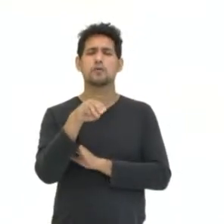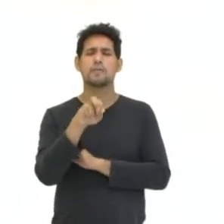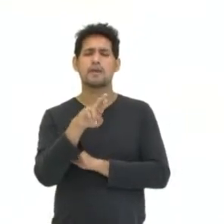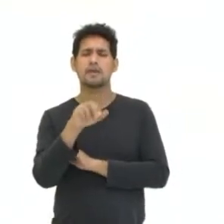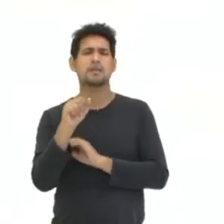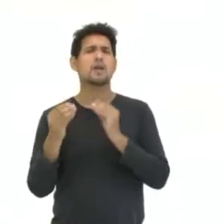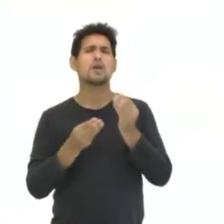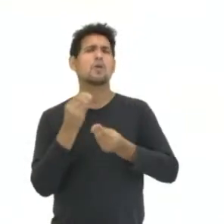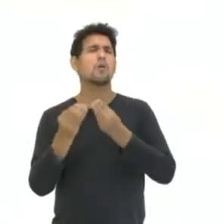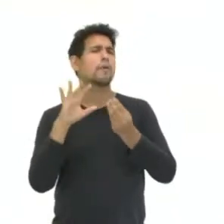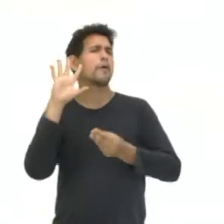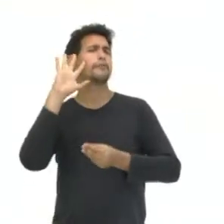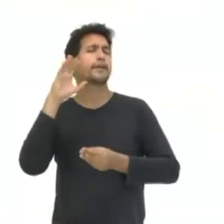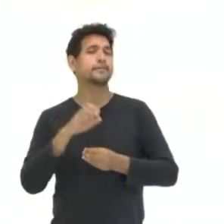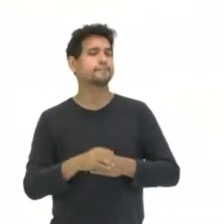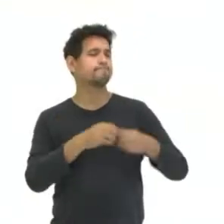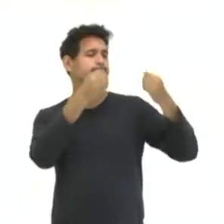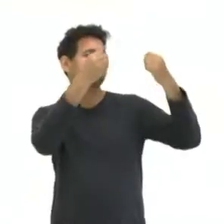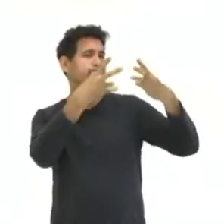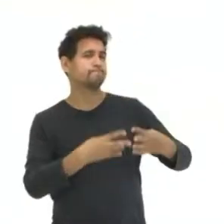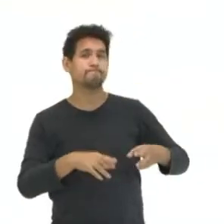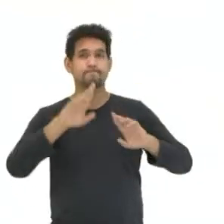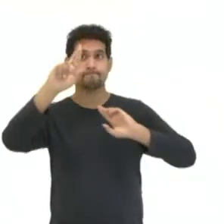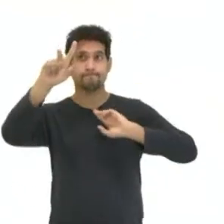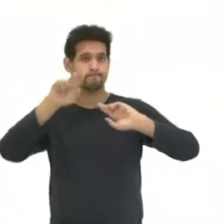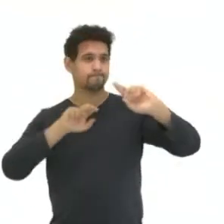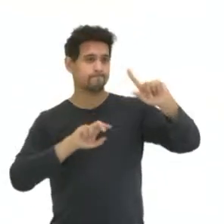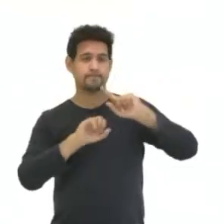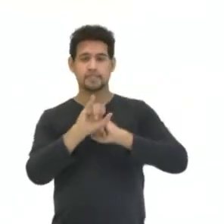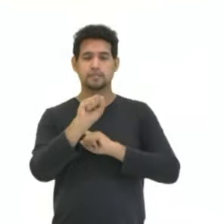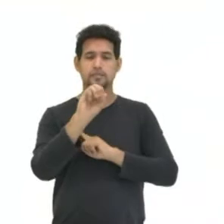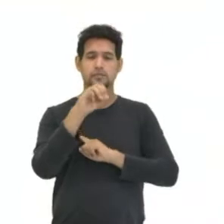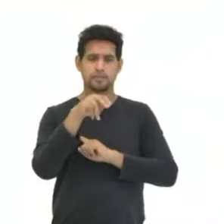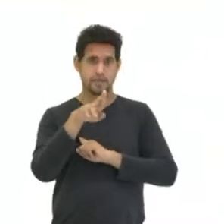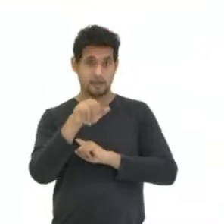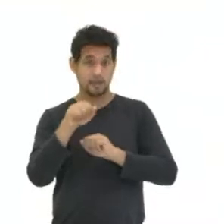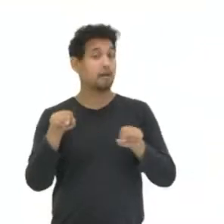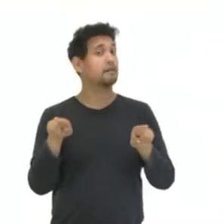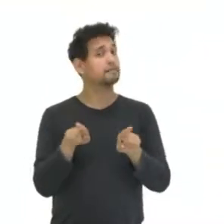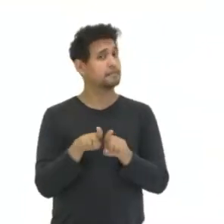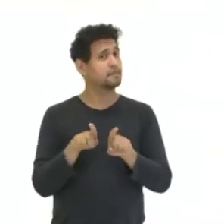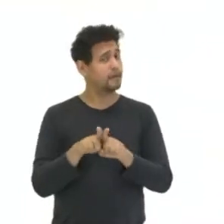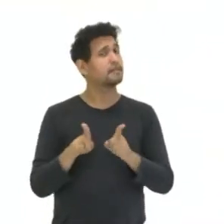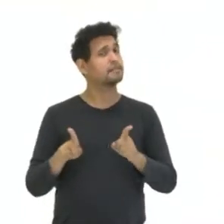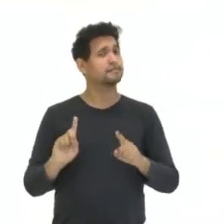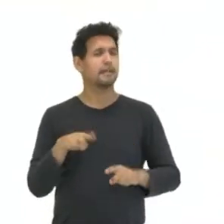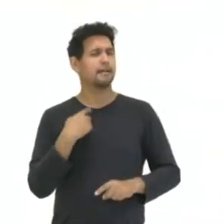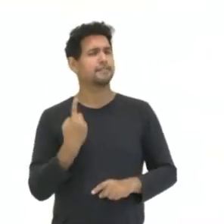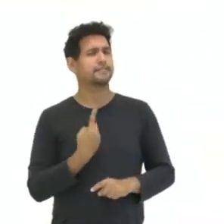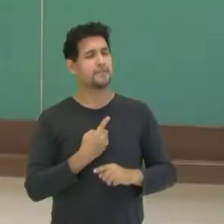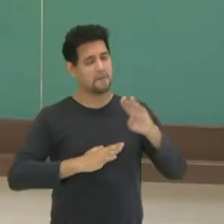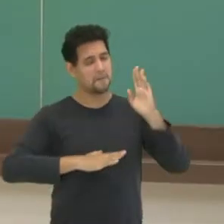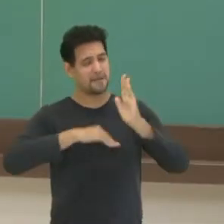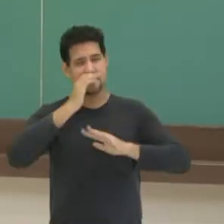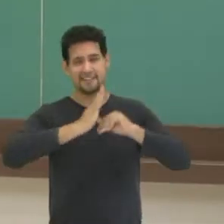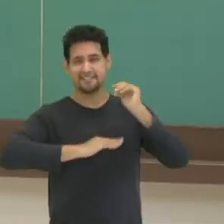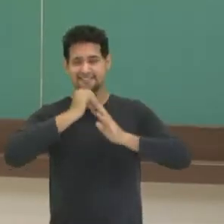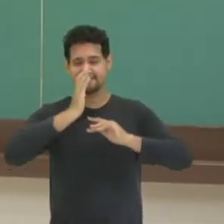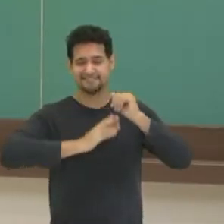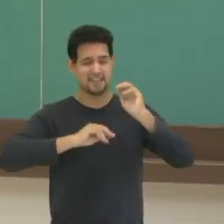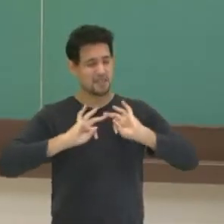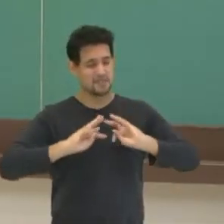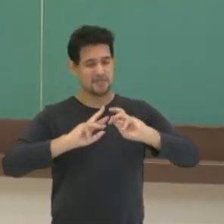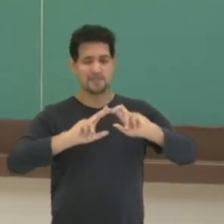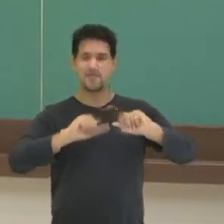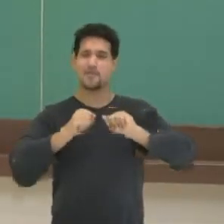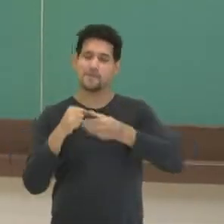acontece, classificar os diferentes tipos de isomeria e, claro, praticar todo esse